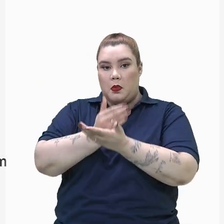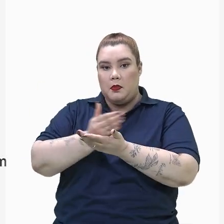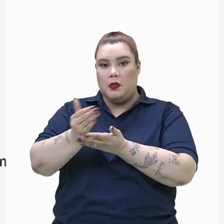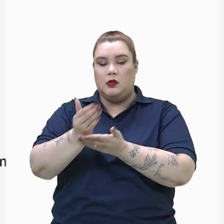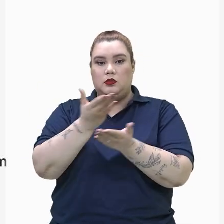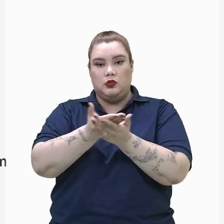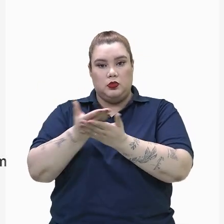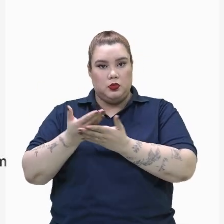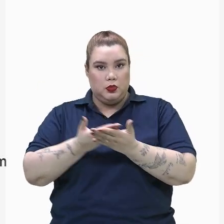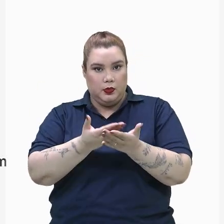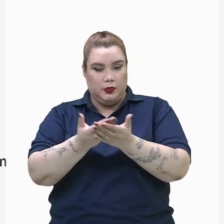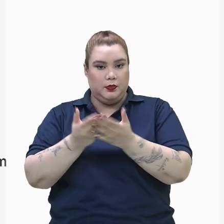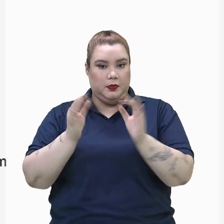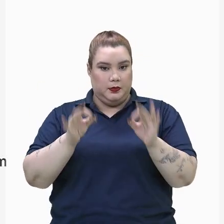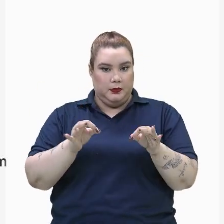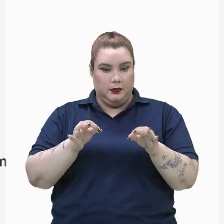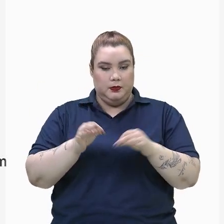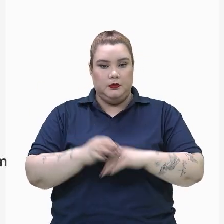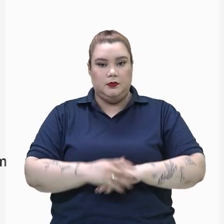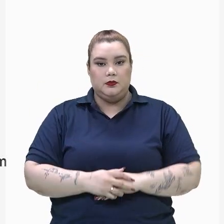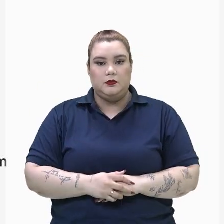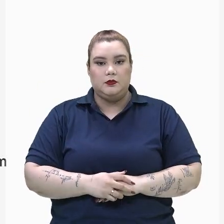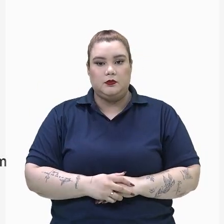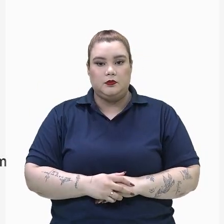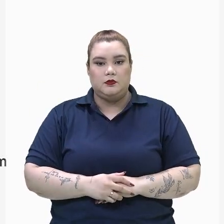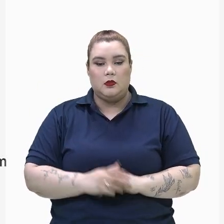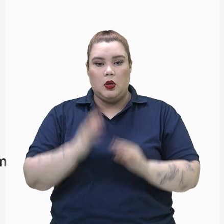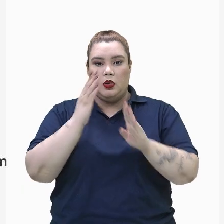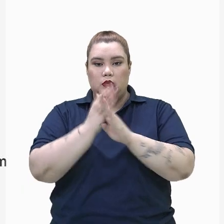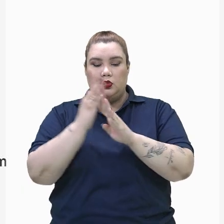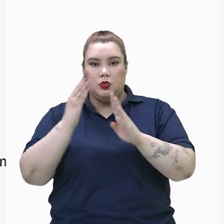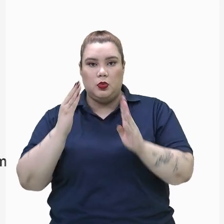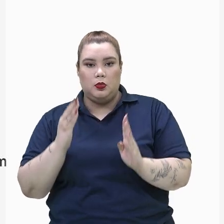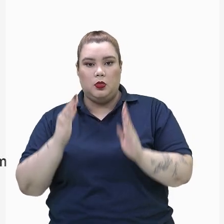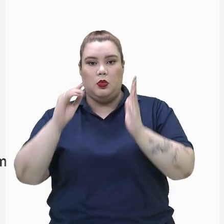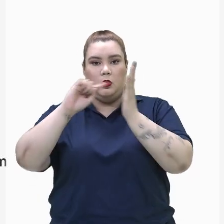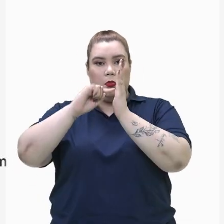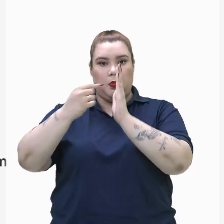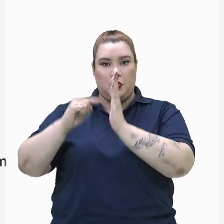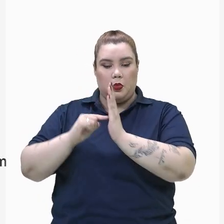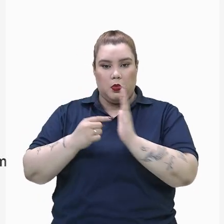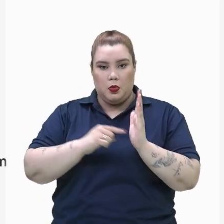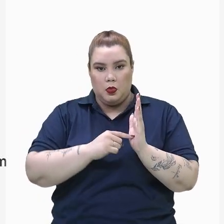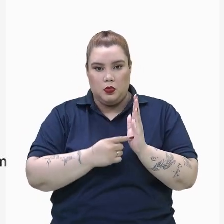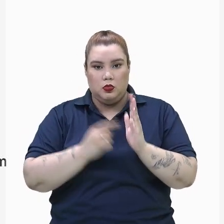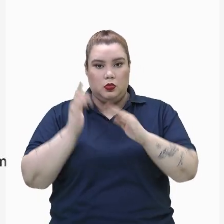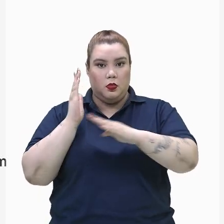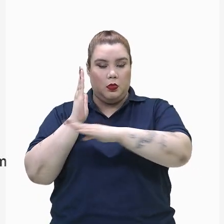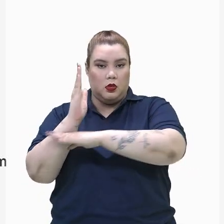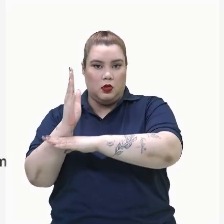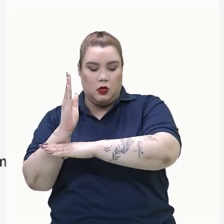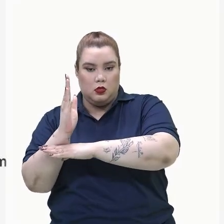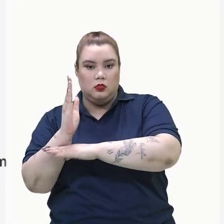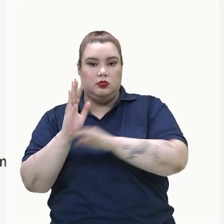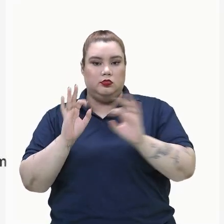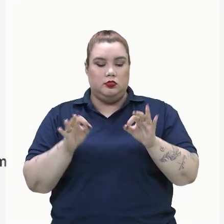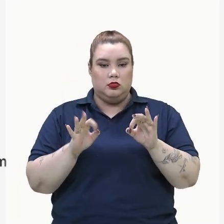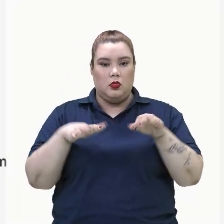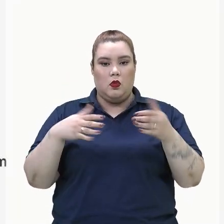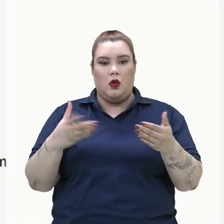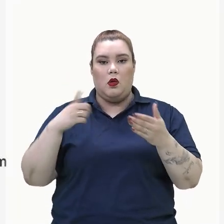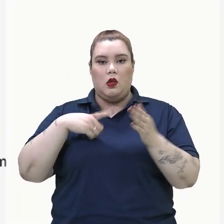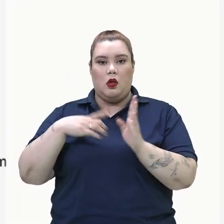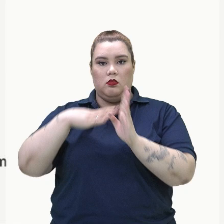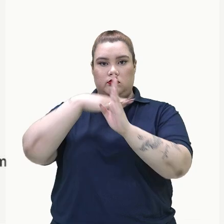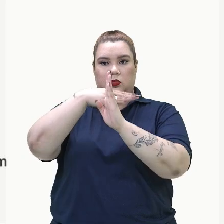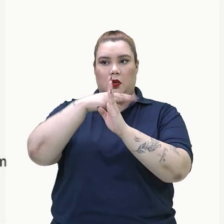nossos estudos, tá? Identificar os pontos no plano cartesiano, os quadrantes,